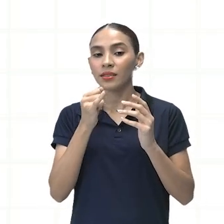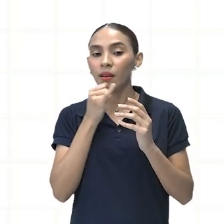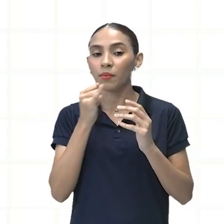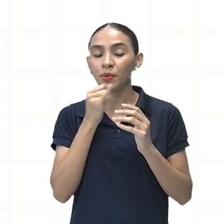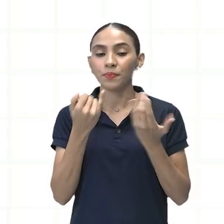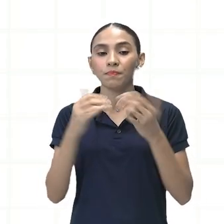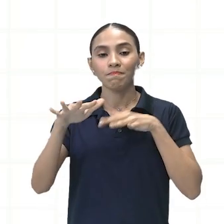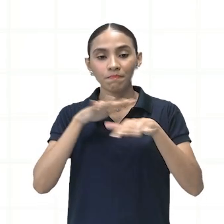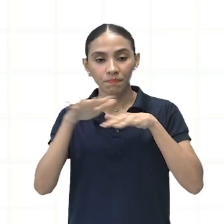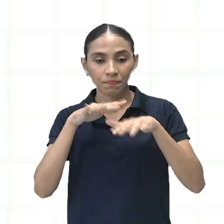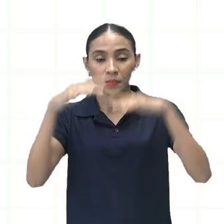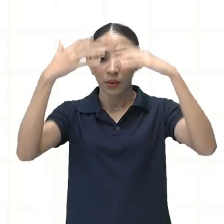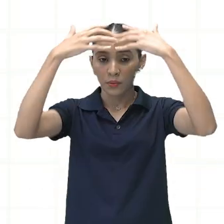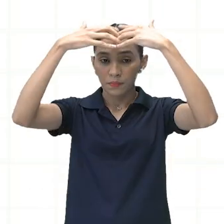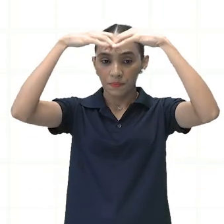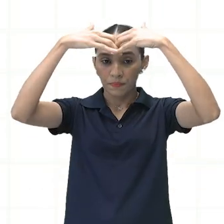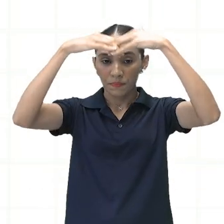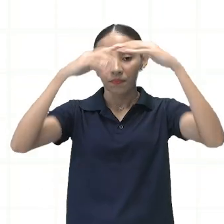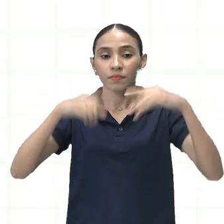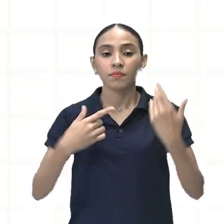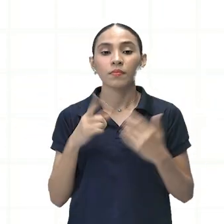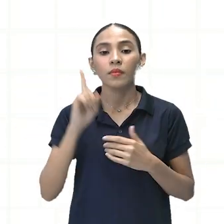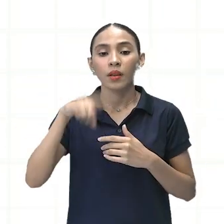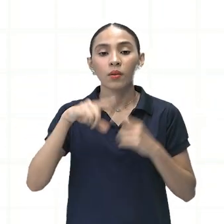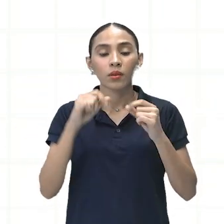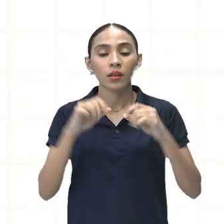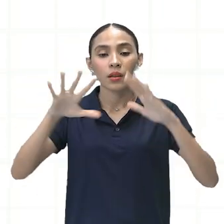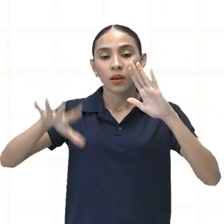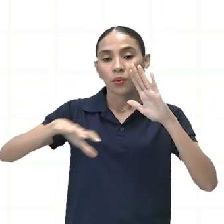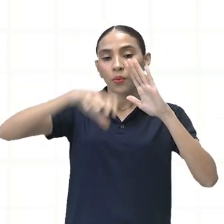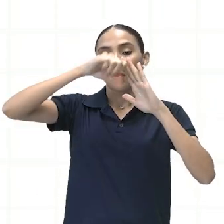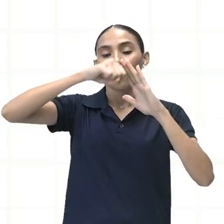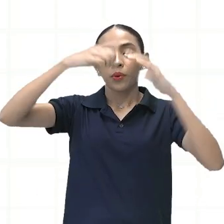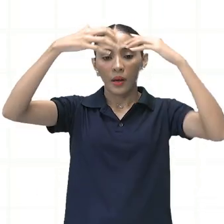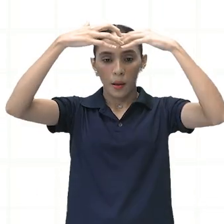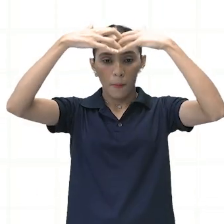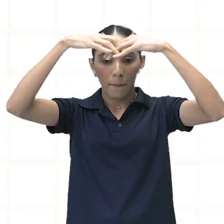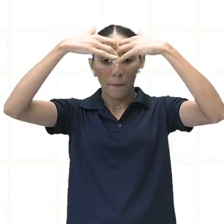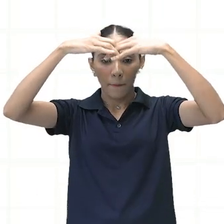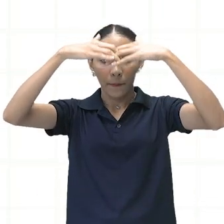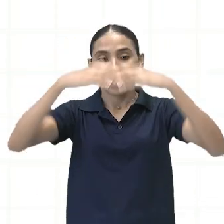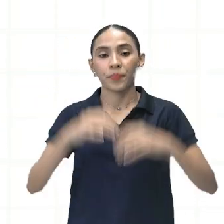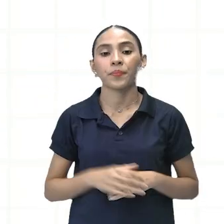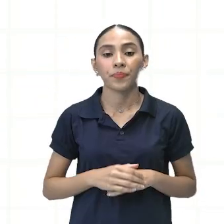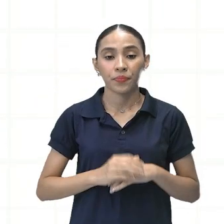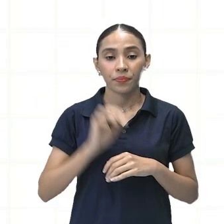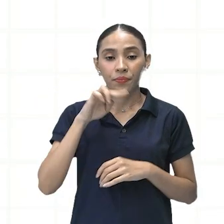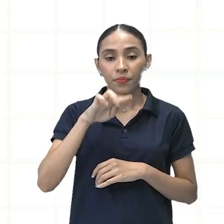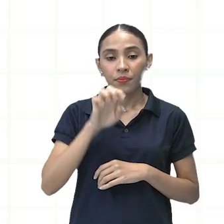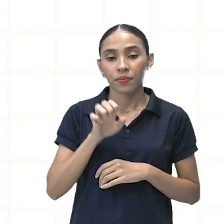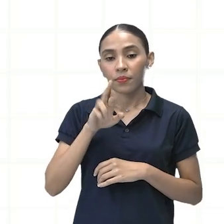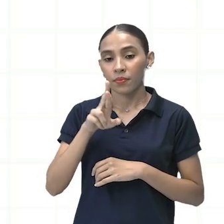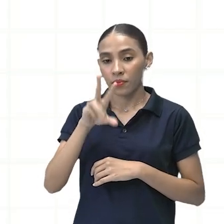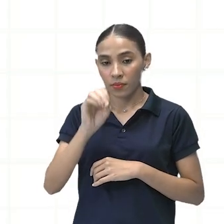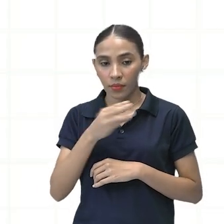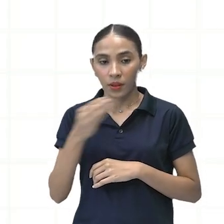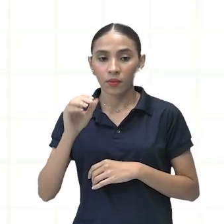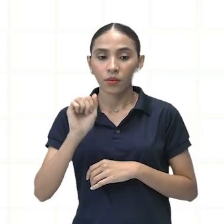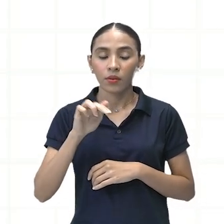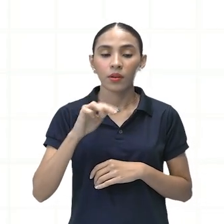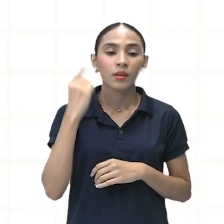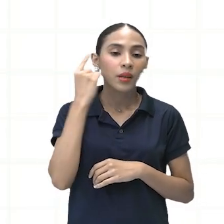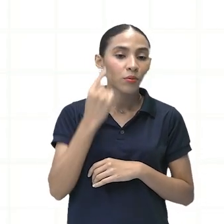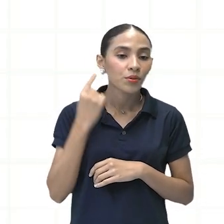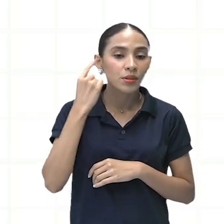nervosos. E esses impulsos nervosos, eles serão levados até o cérebro pelo nervo auditivo e, a